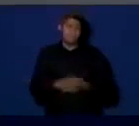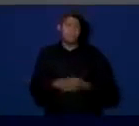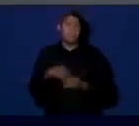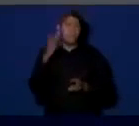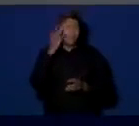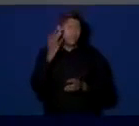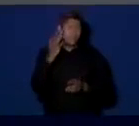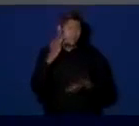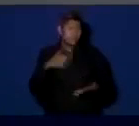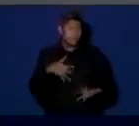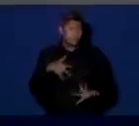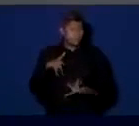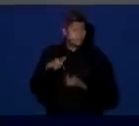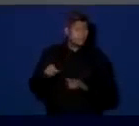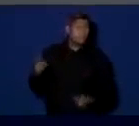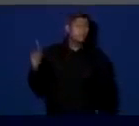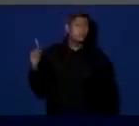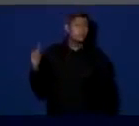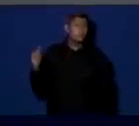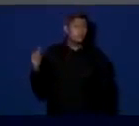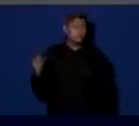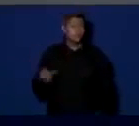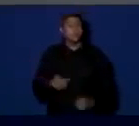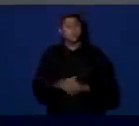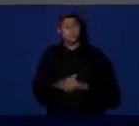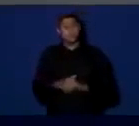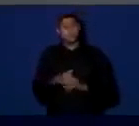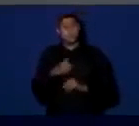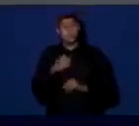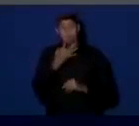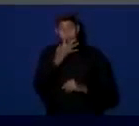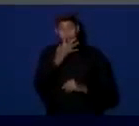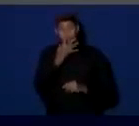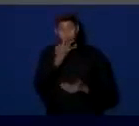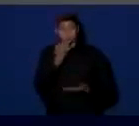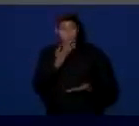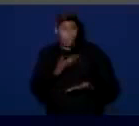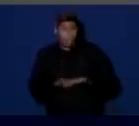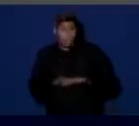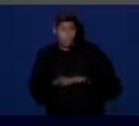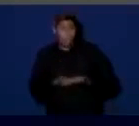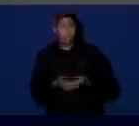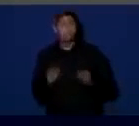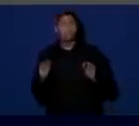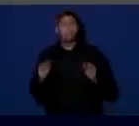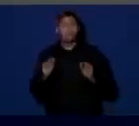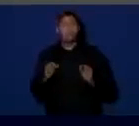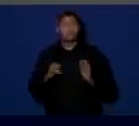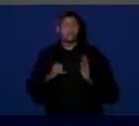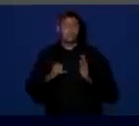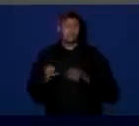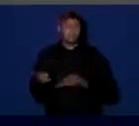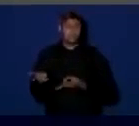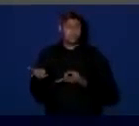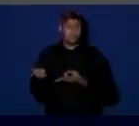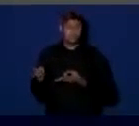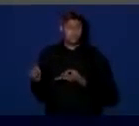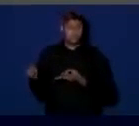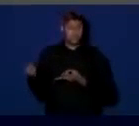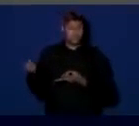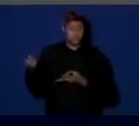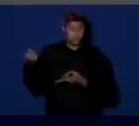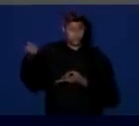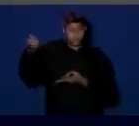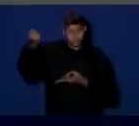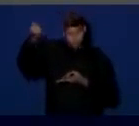que o mundo, né, o que me impressiona hoje não é a taxa de juros subir,